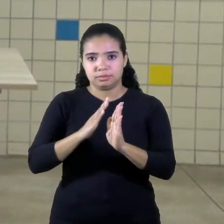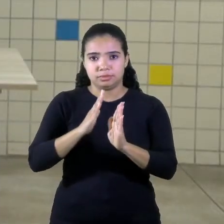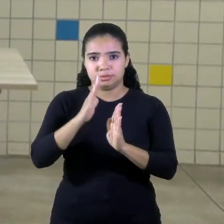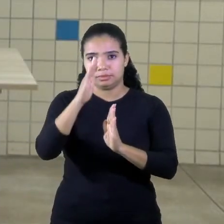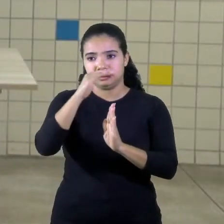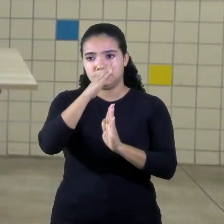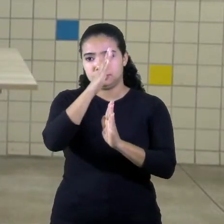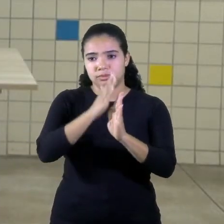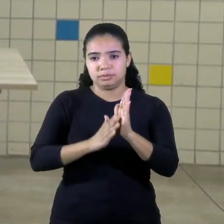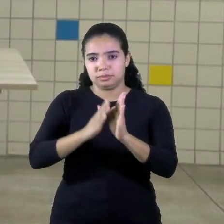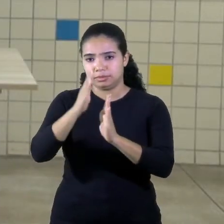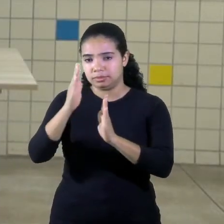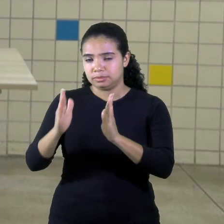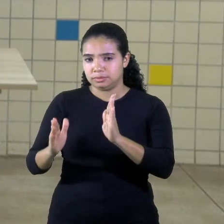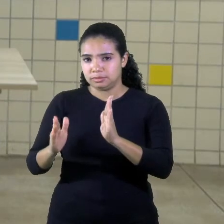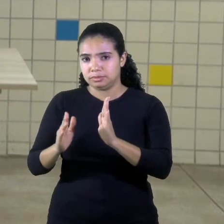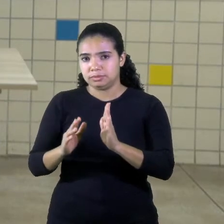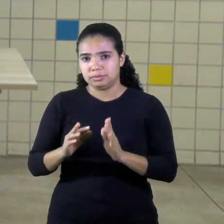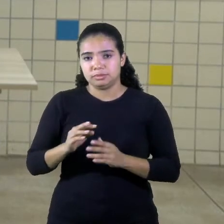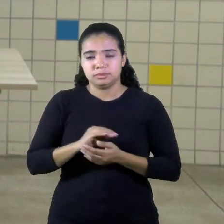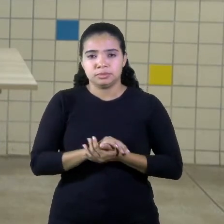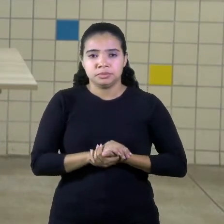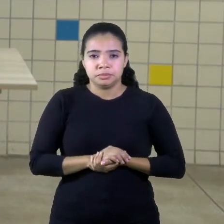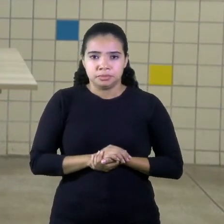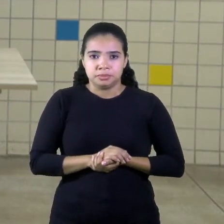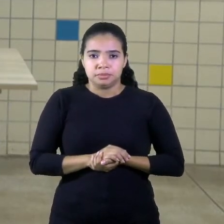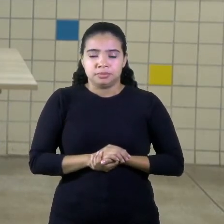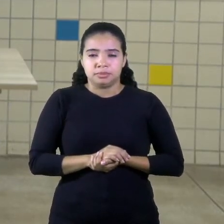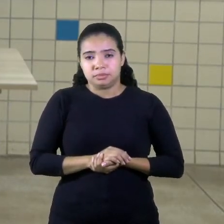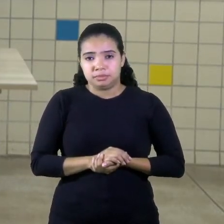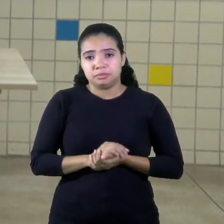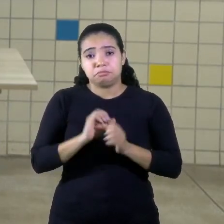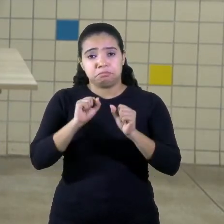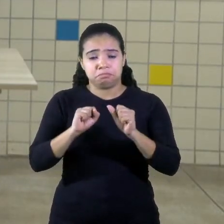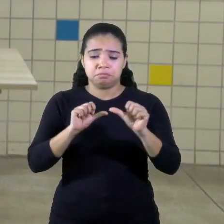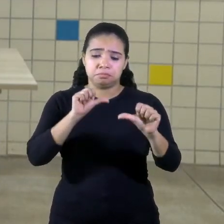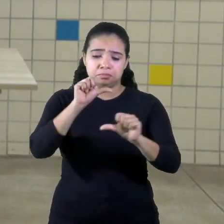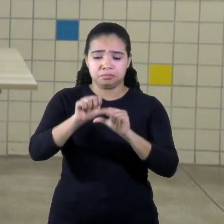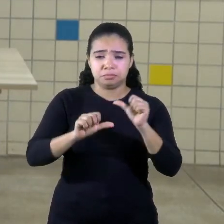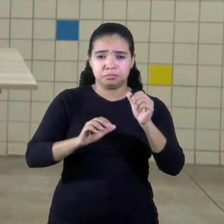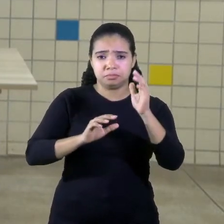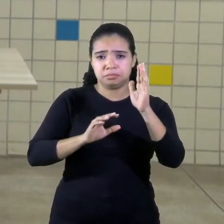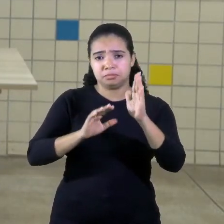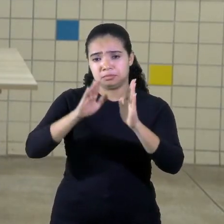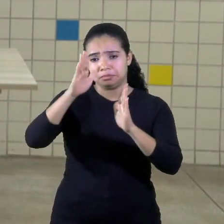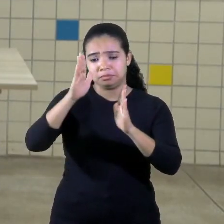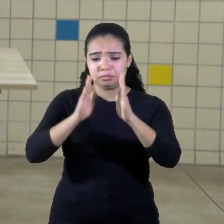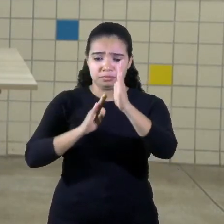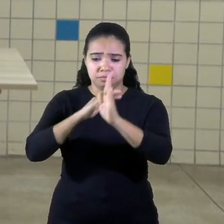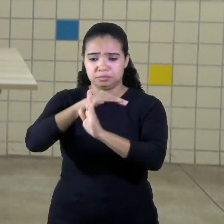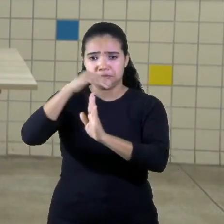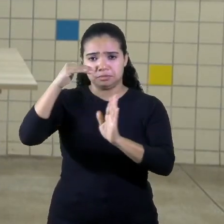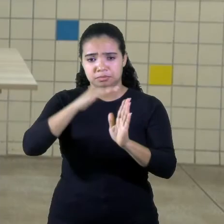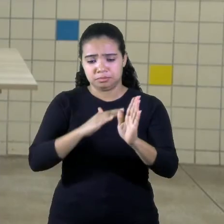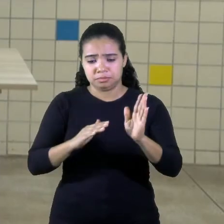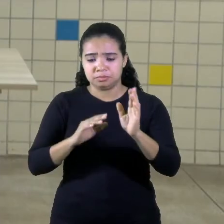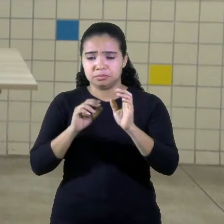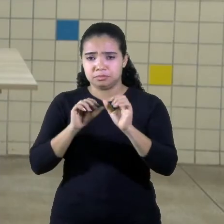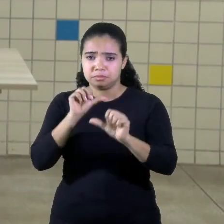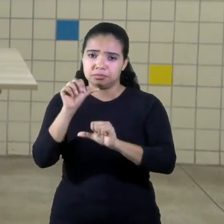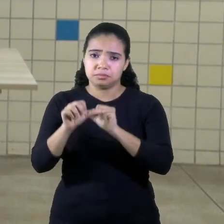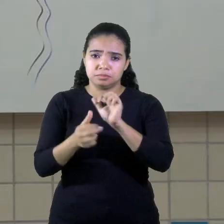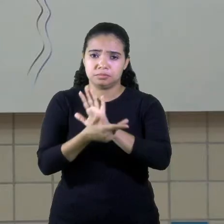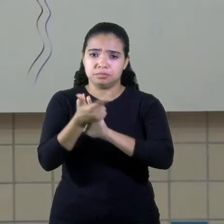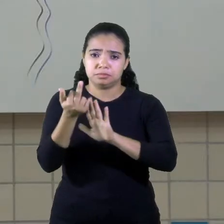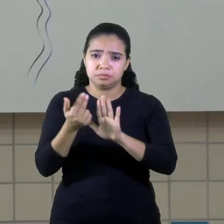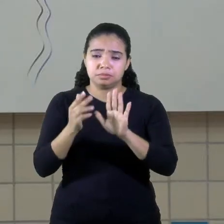será aplicado quando todos estão na mesma posição, e não é bem assim, tudo bem? Então eu mexi na forma do desenho, mas o conceito permanece